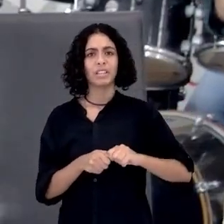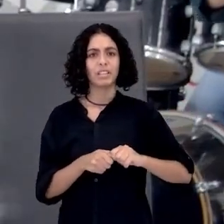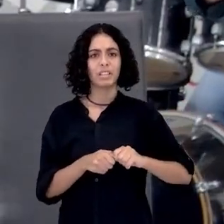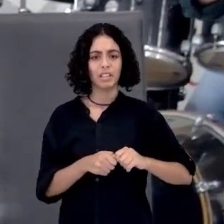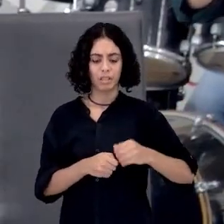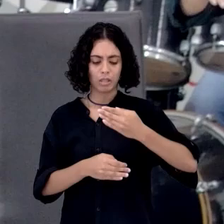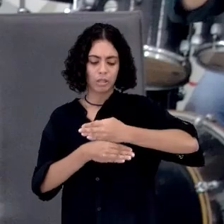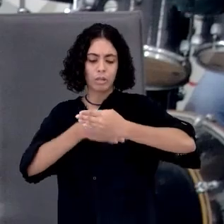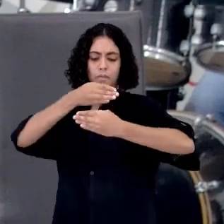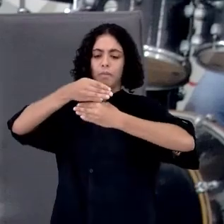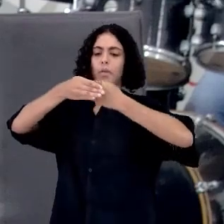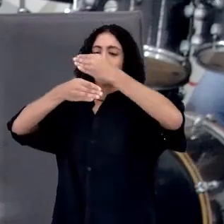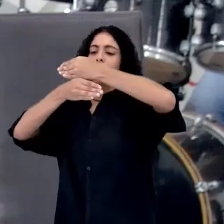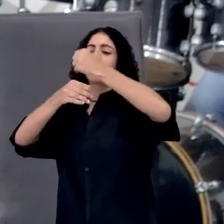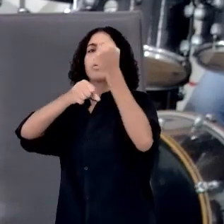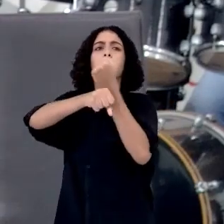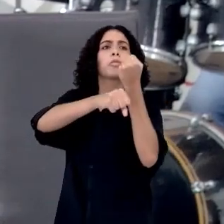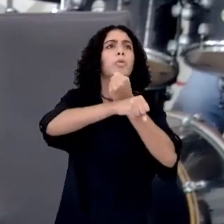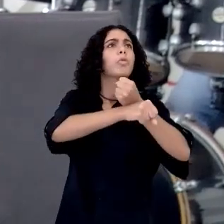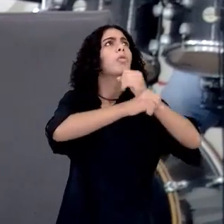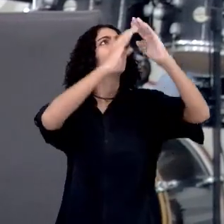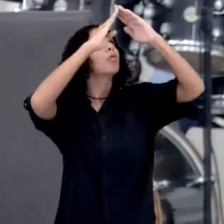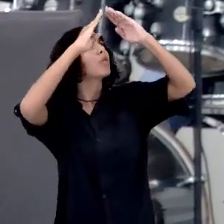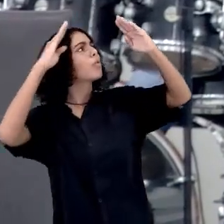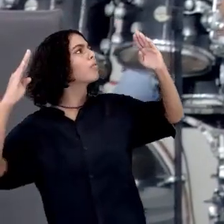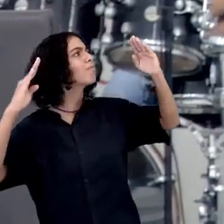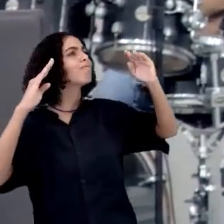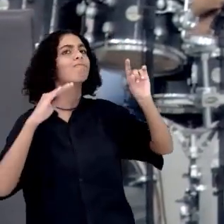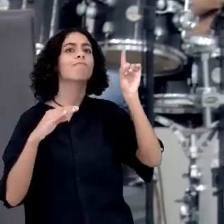essa arca não é construída com bens materiais.